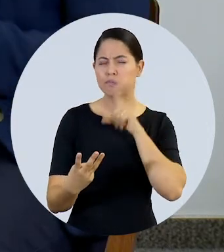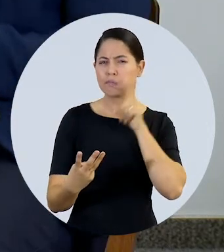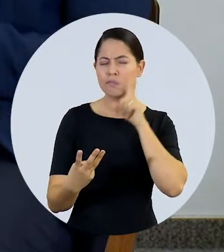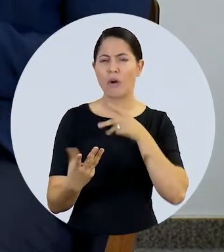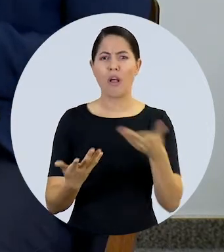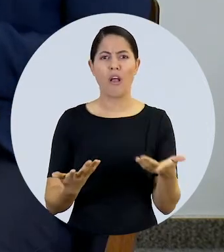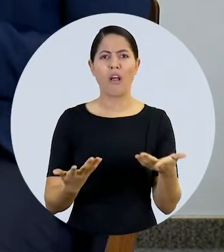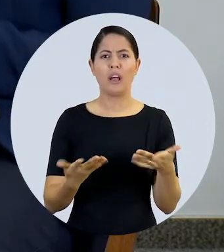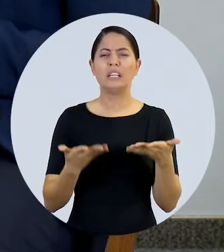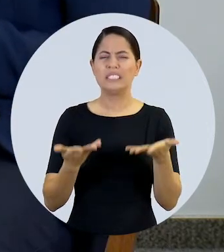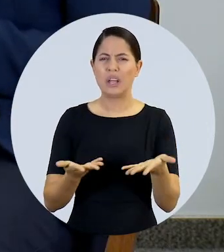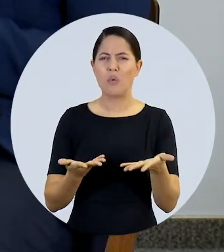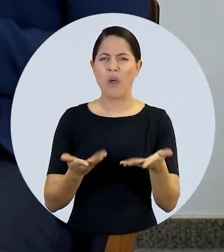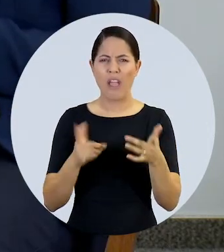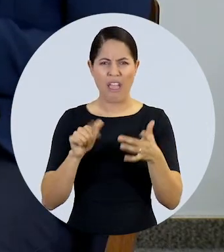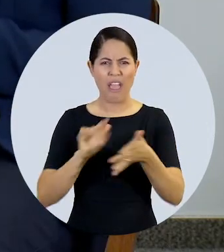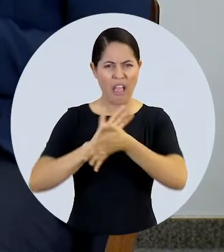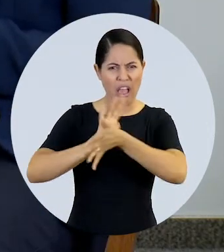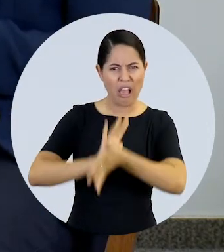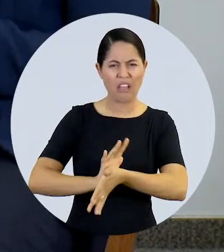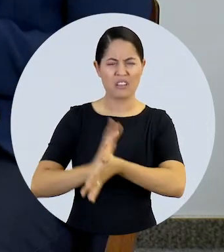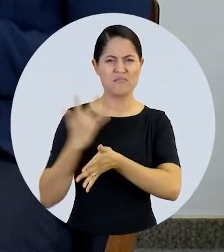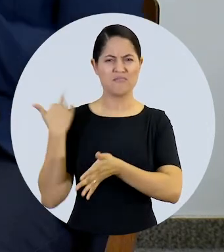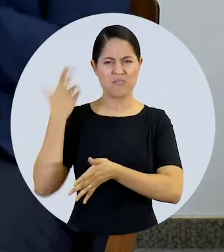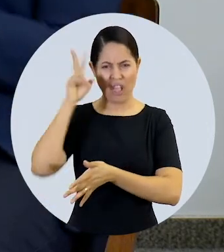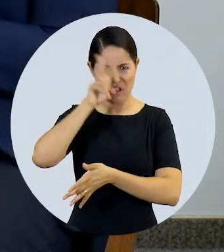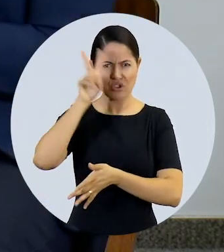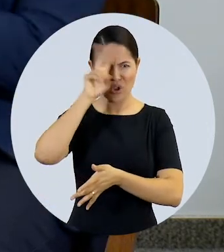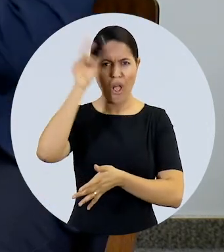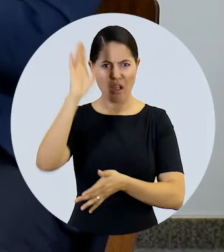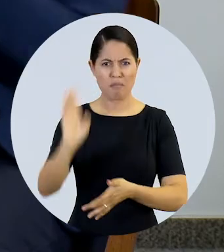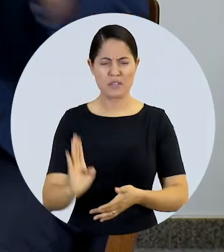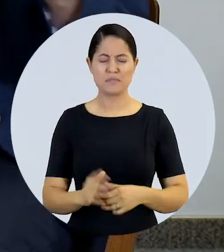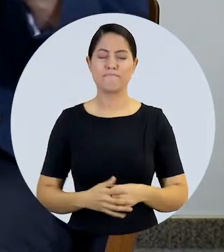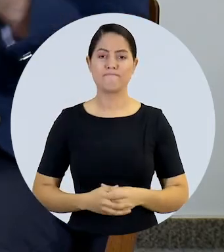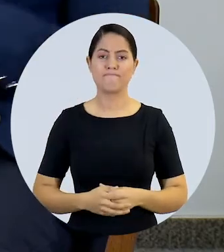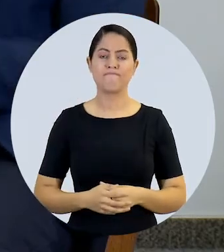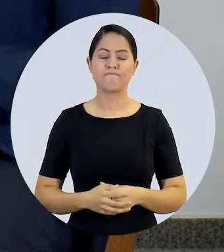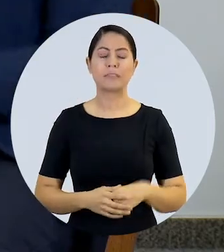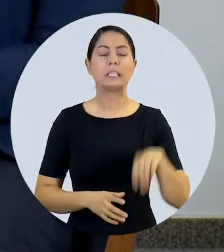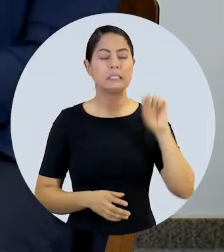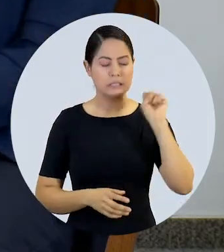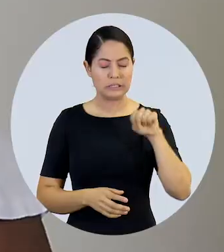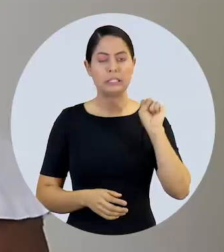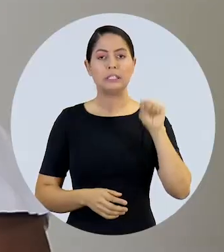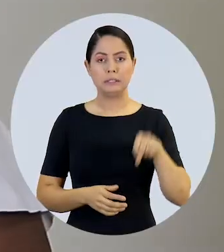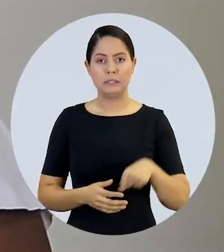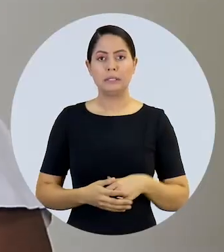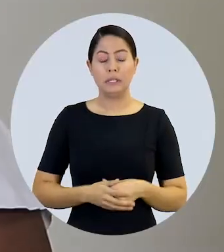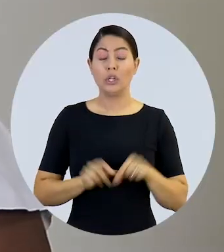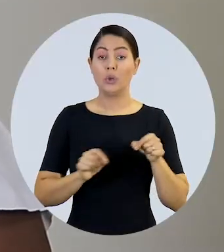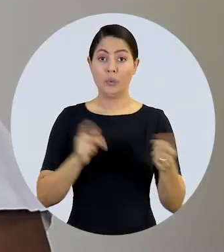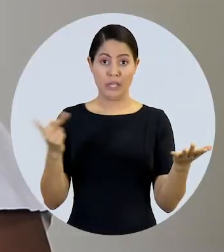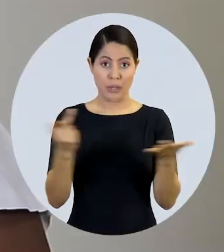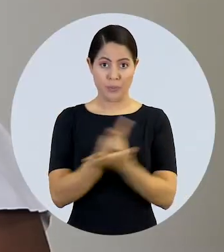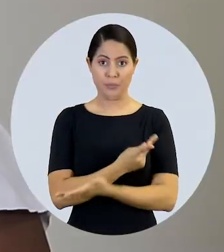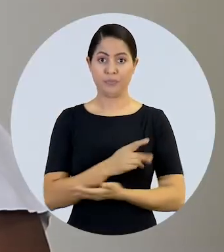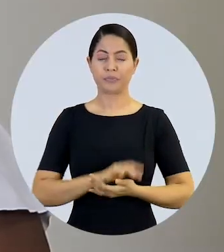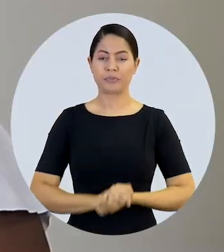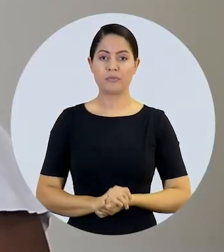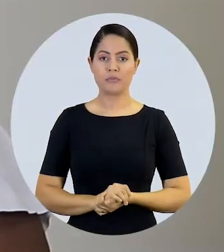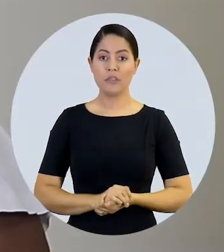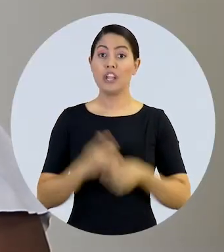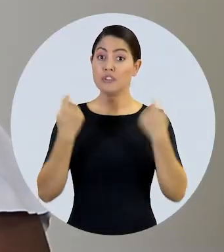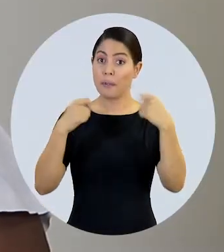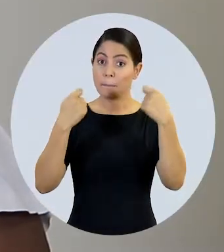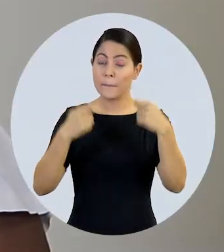negras ou pardas. Podemos falar que é uma discriminação histórica já no Brasil? Sim. Na realidade,